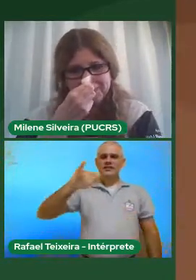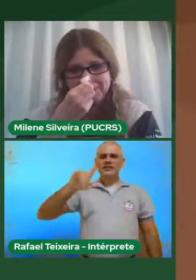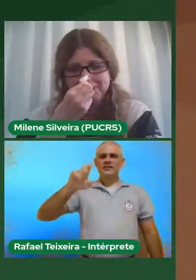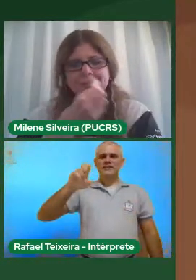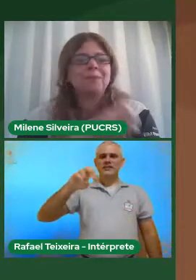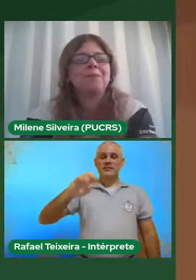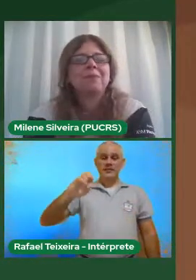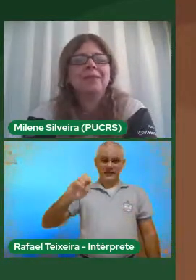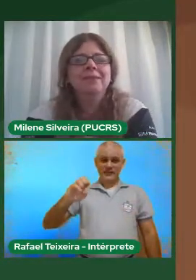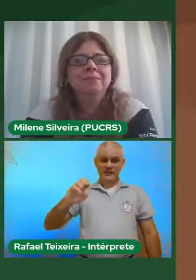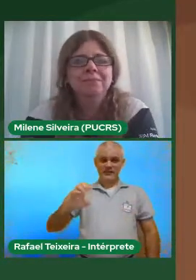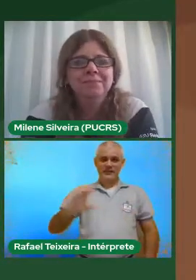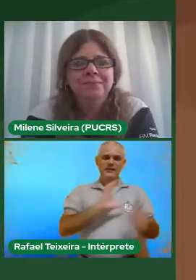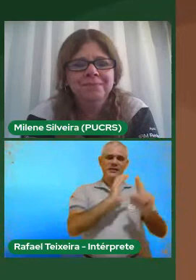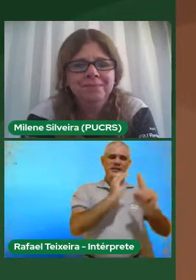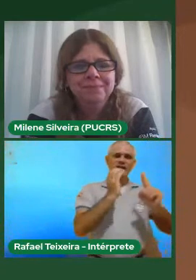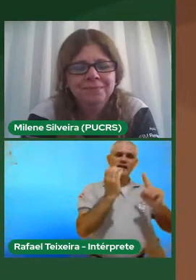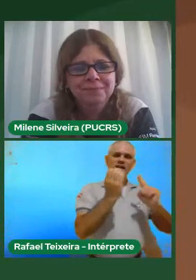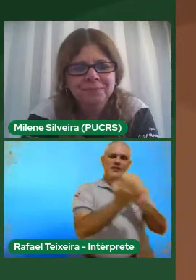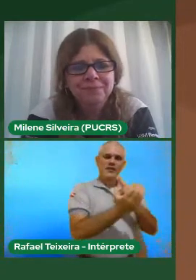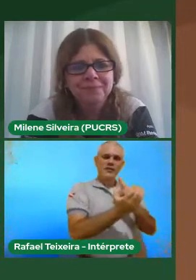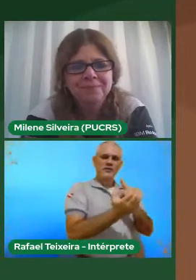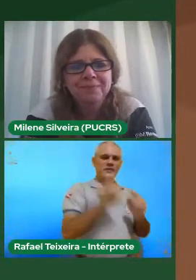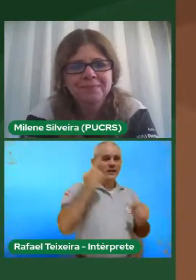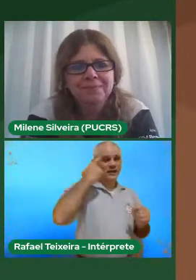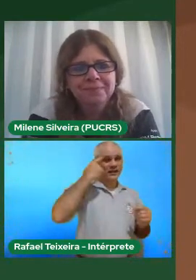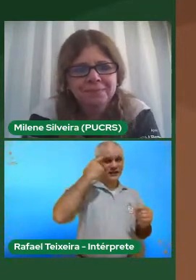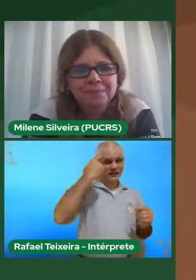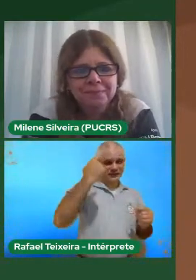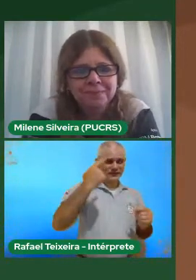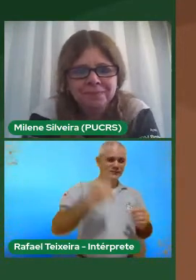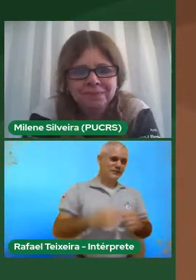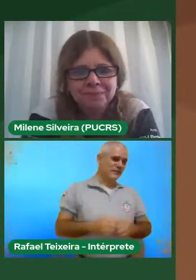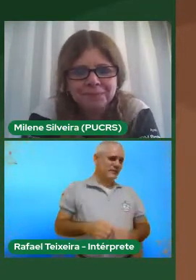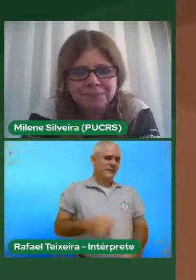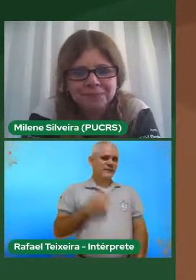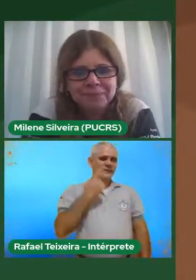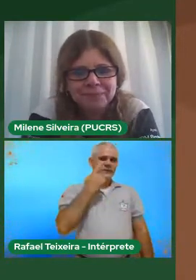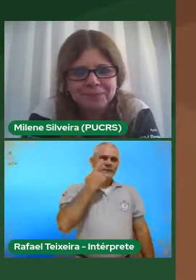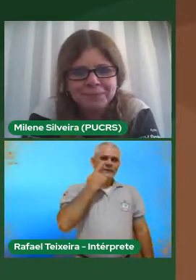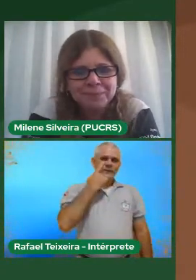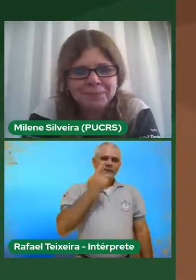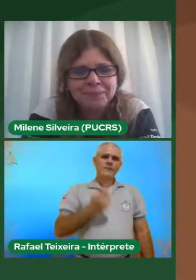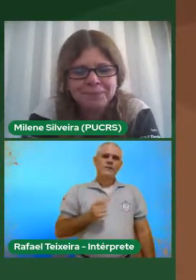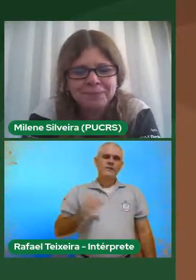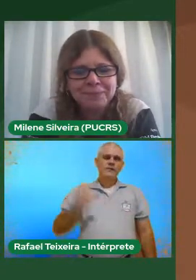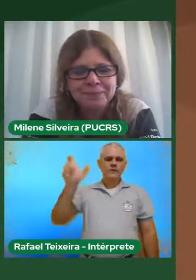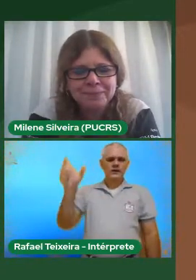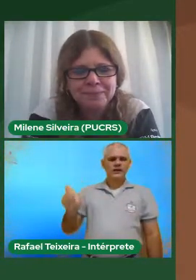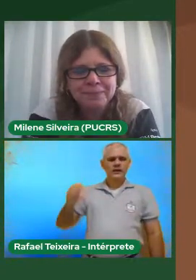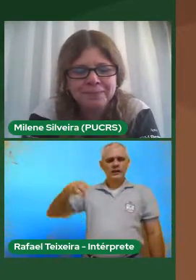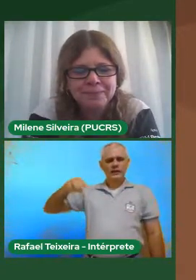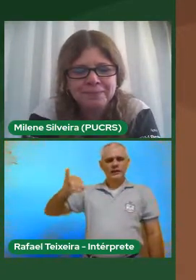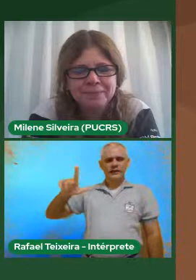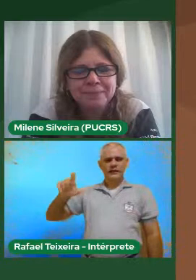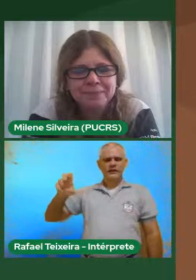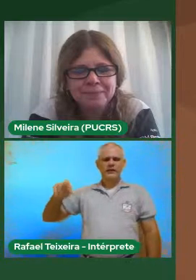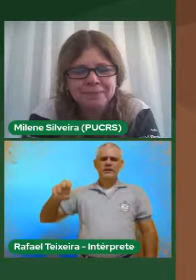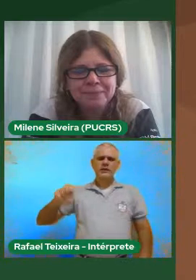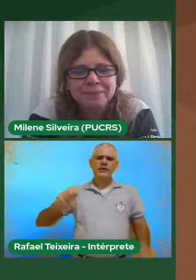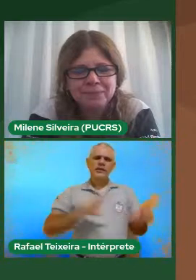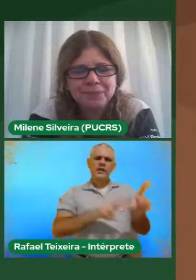entendam o impacto do serviço dela para nós. Milene terminou seu bacharelado em informática em